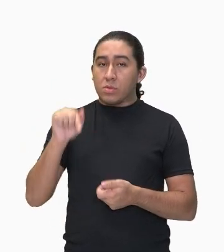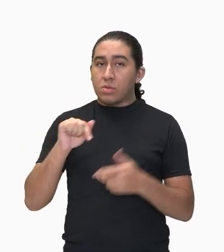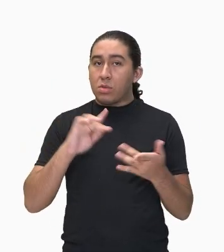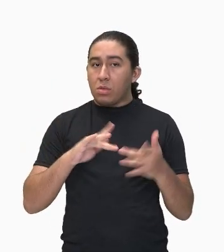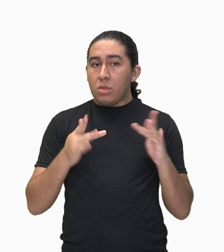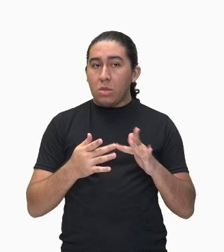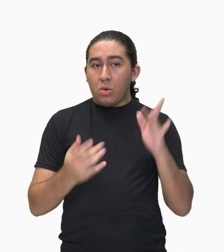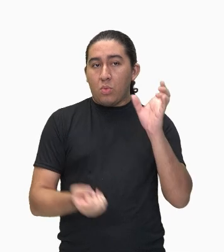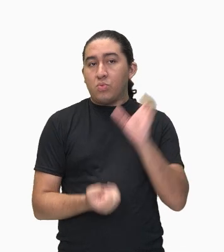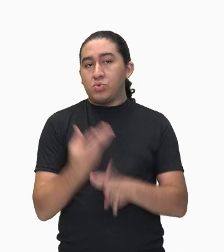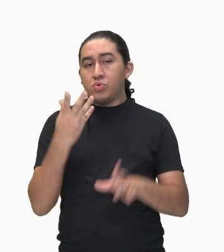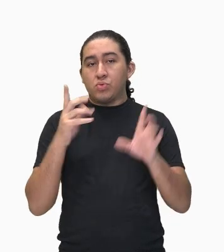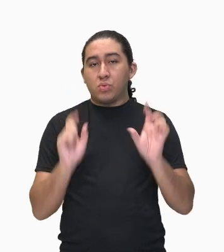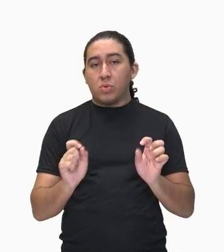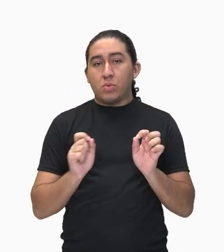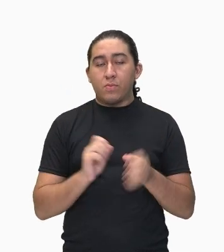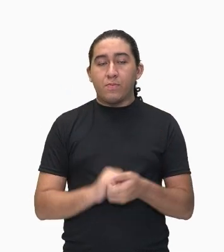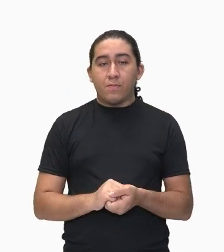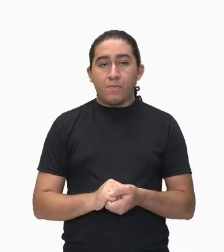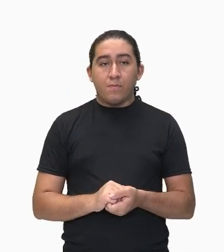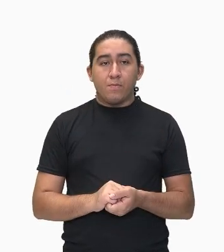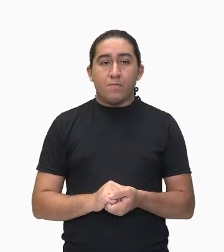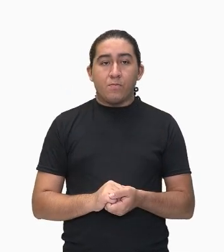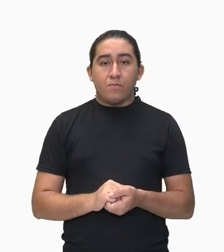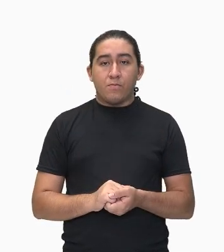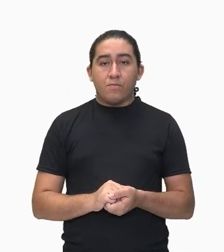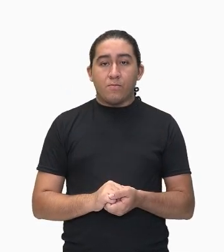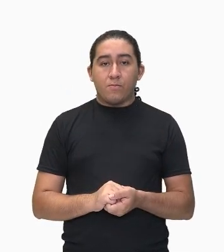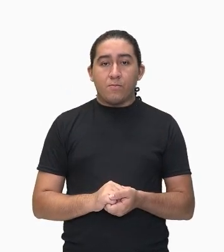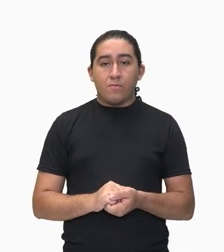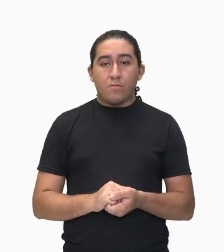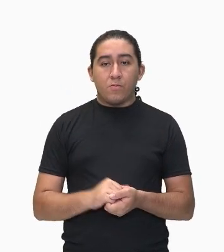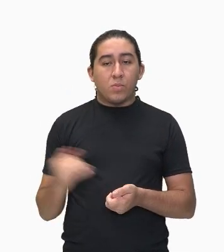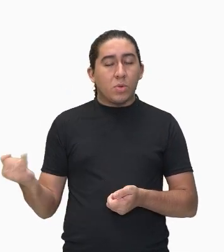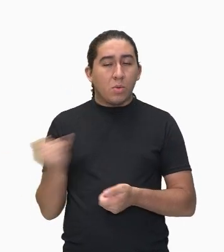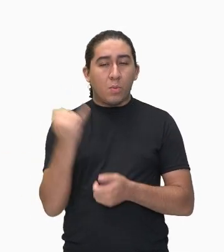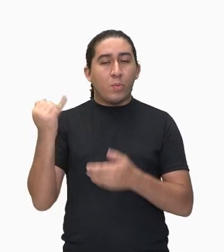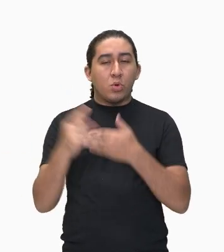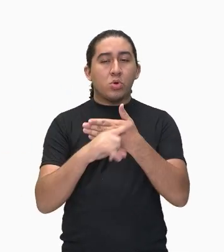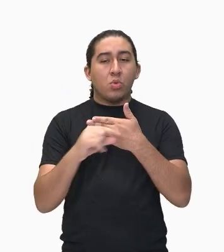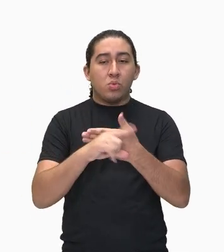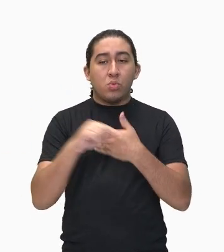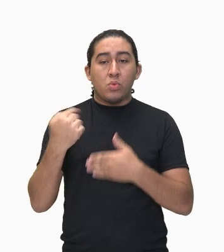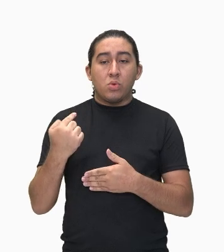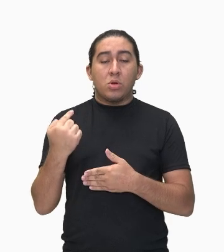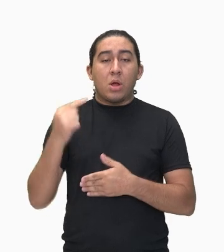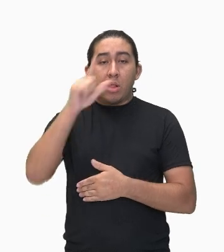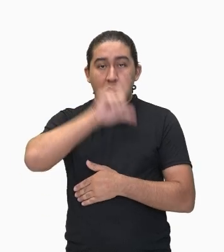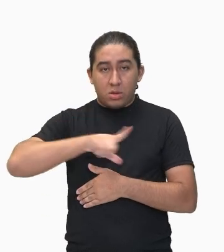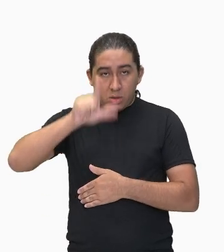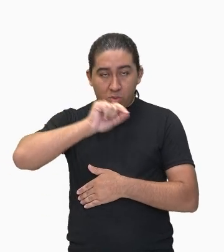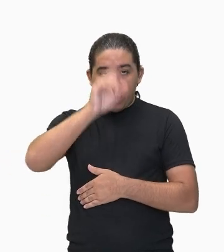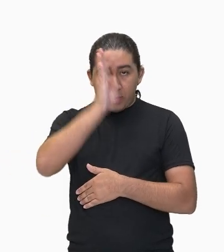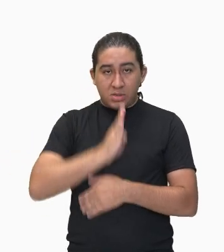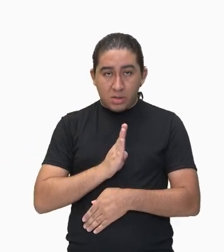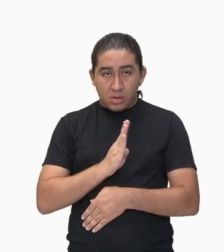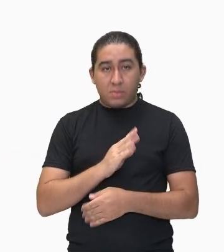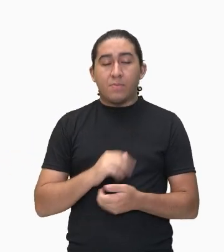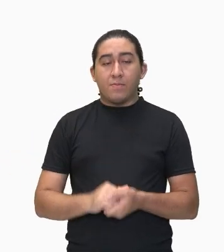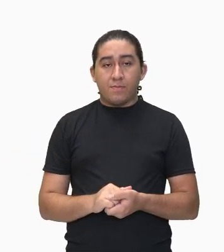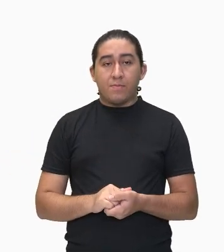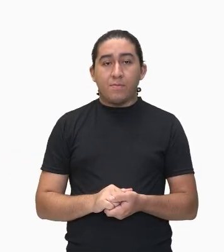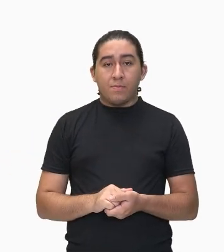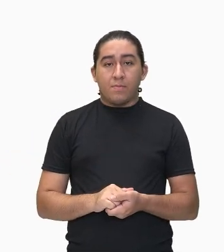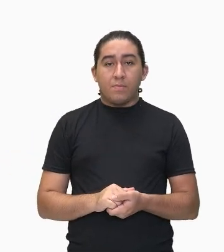que surge um dos mais importantes escritores da nossa literatura, Machado